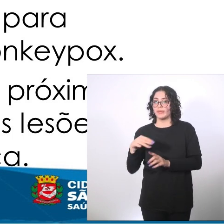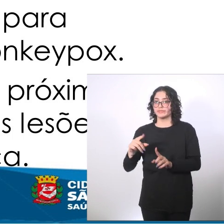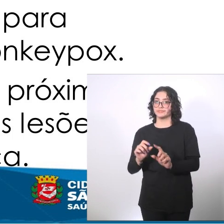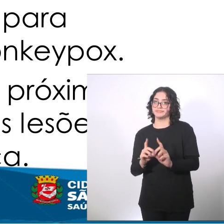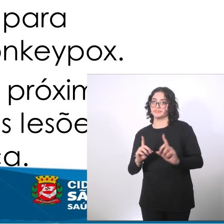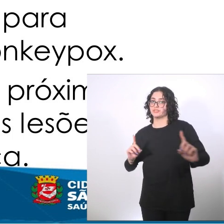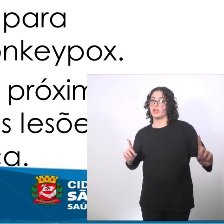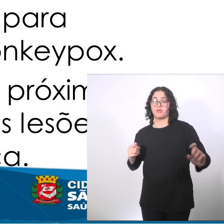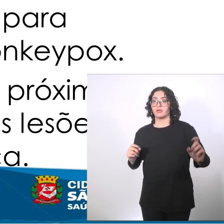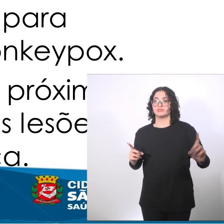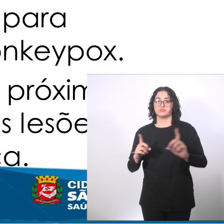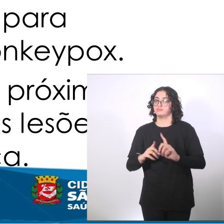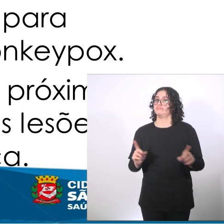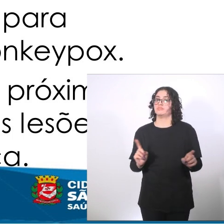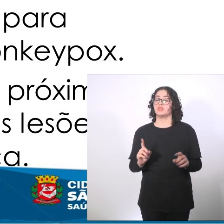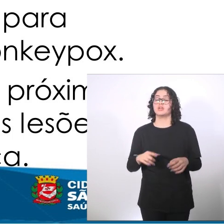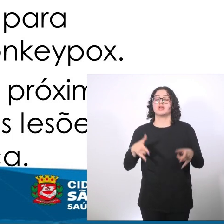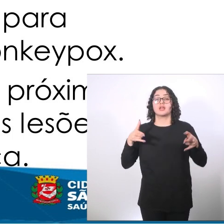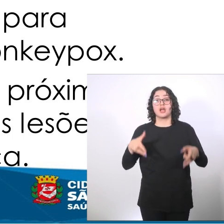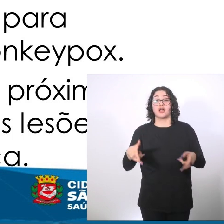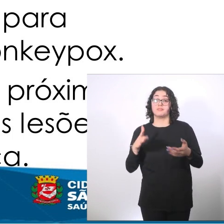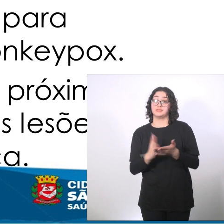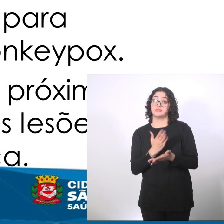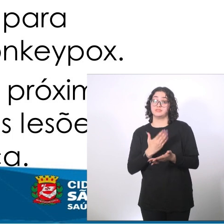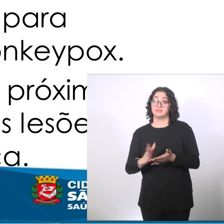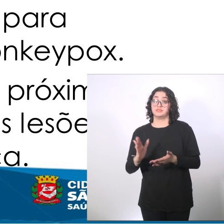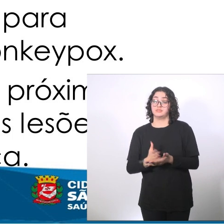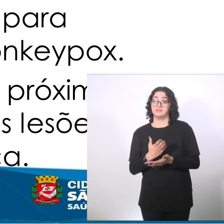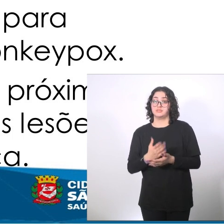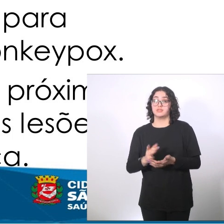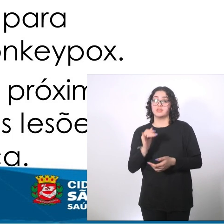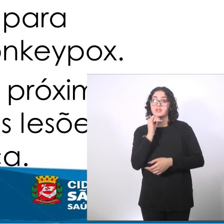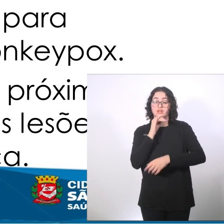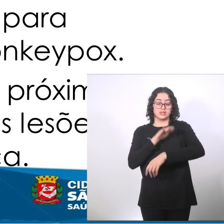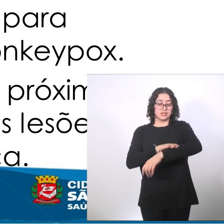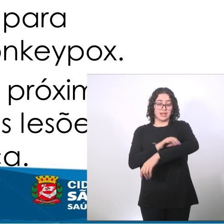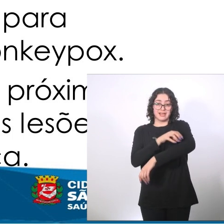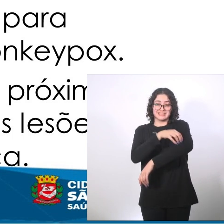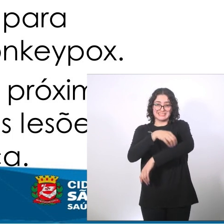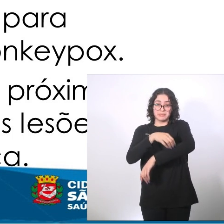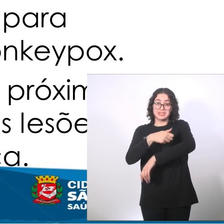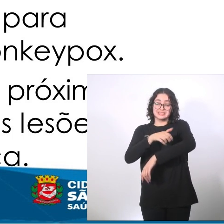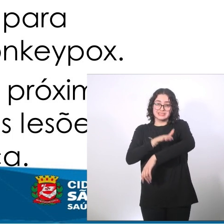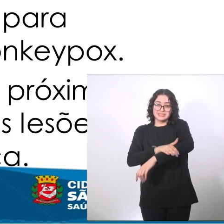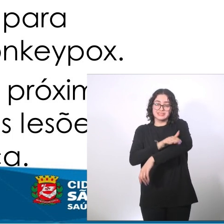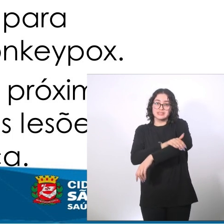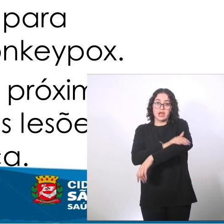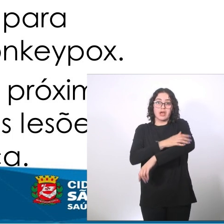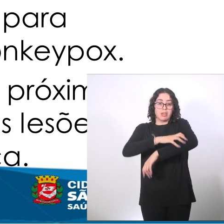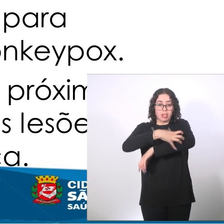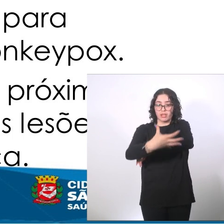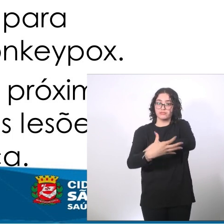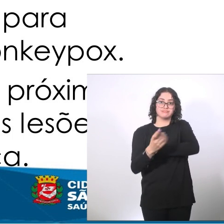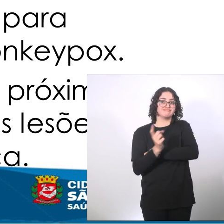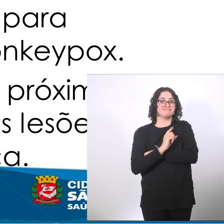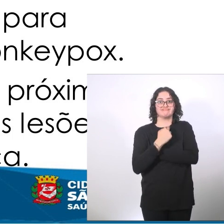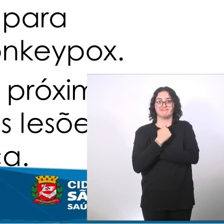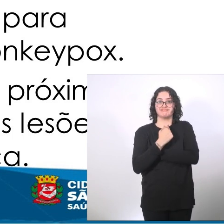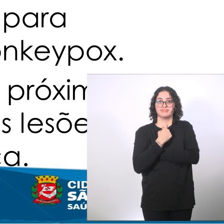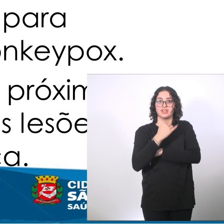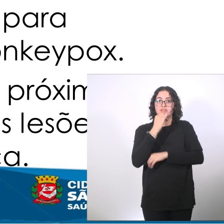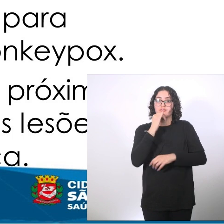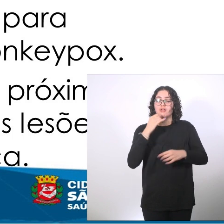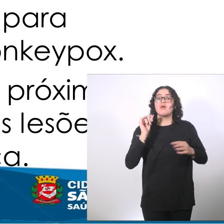distância. Dormir em cama separada, cobrir as lesões de pele o máximo possível, por exemplo, com camisas com